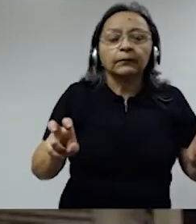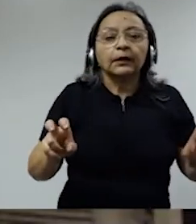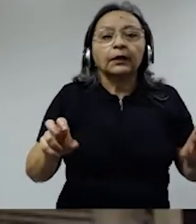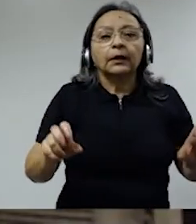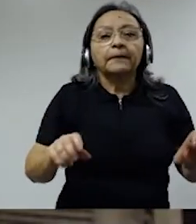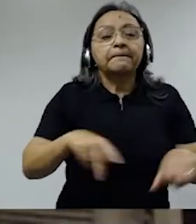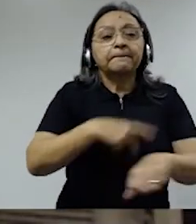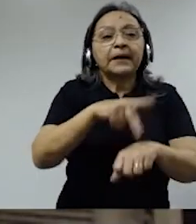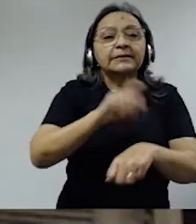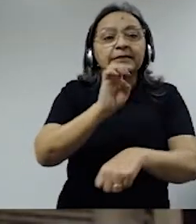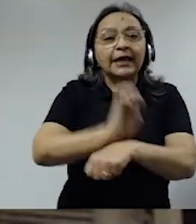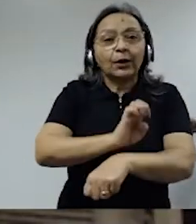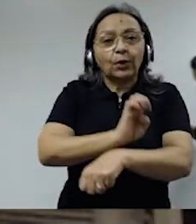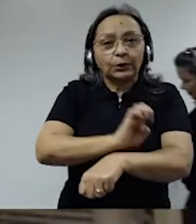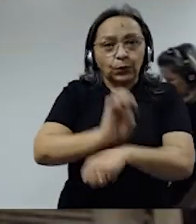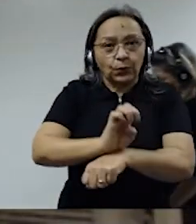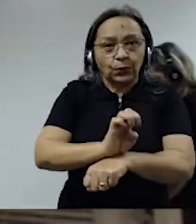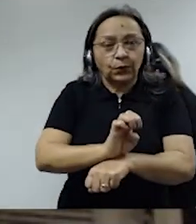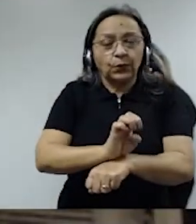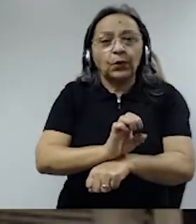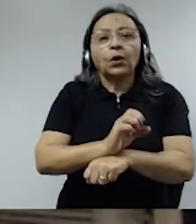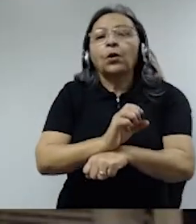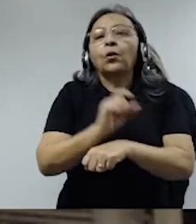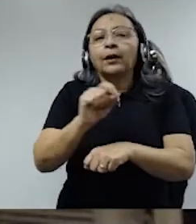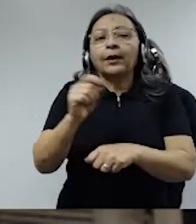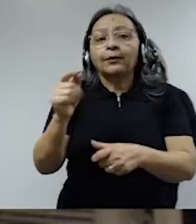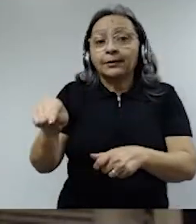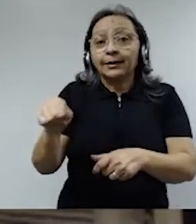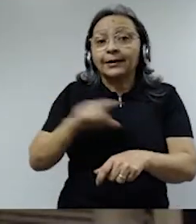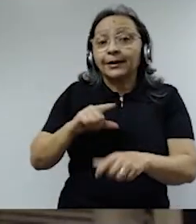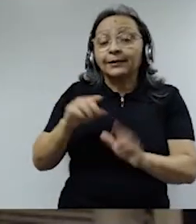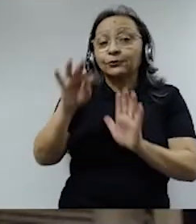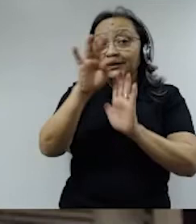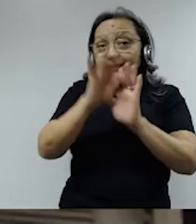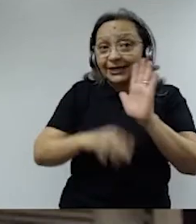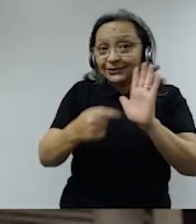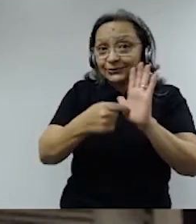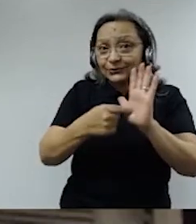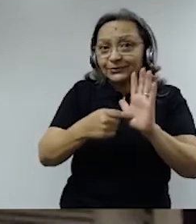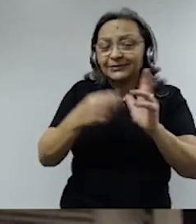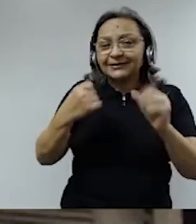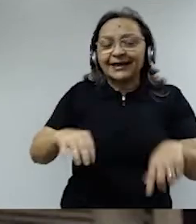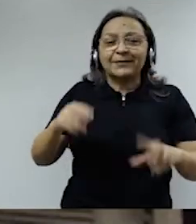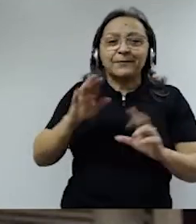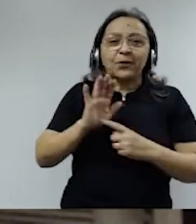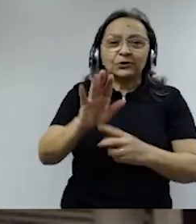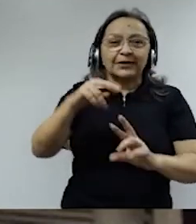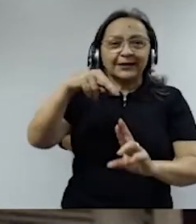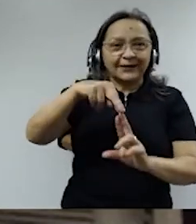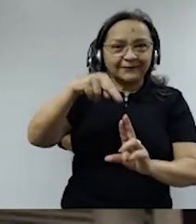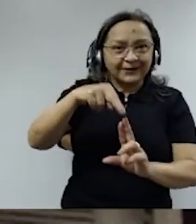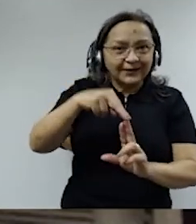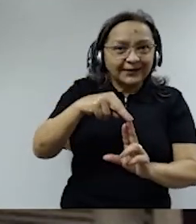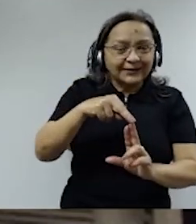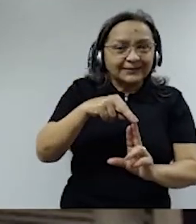do Equador, TIB contra o Equador, onde ali textualmente faz exatamente essa referência, em